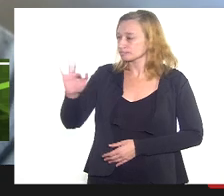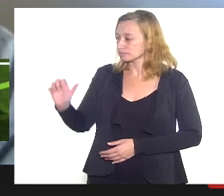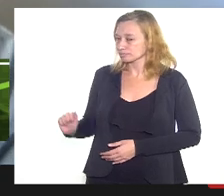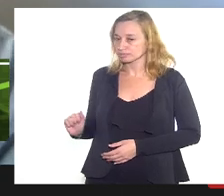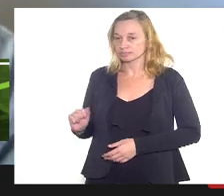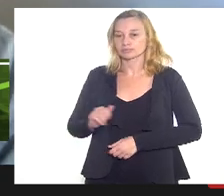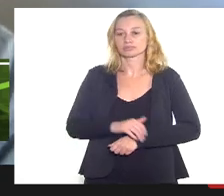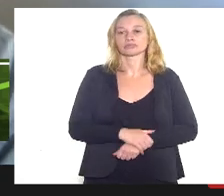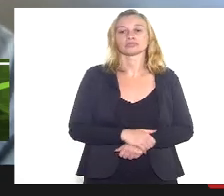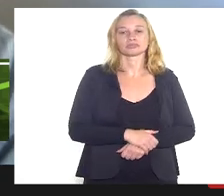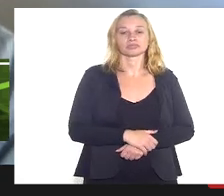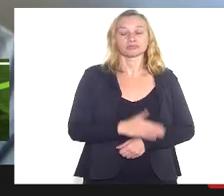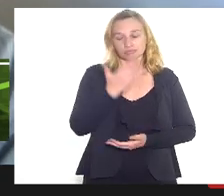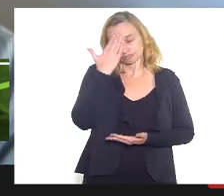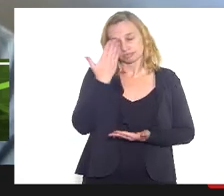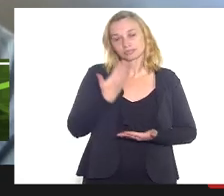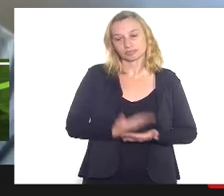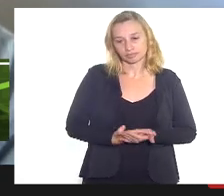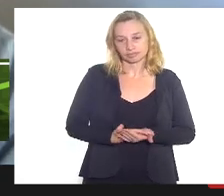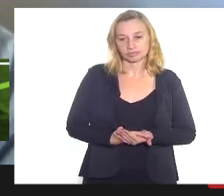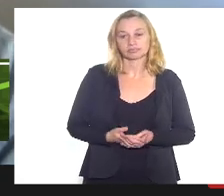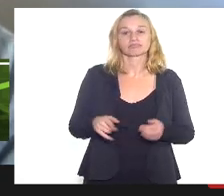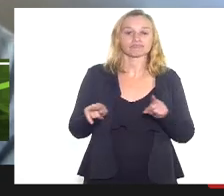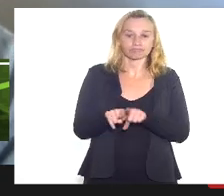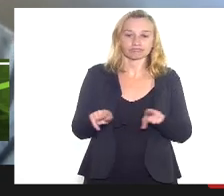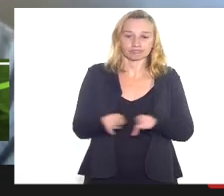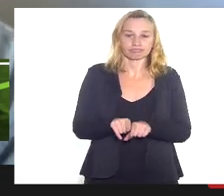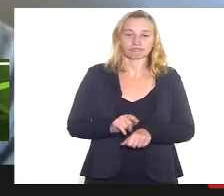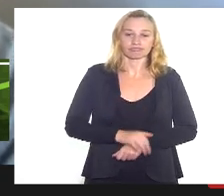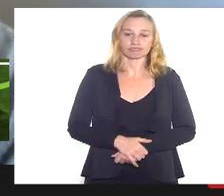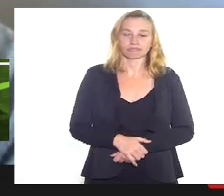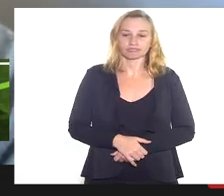Fazenda e, acredito, também